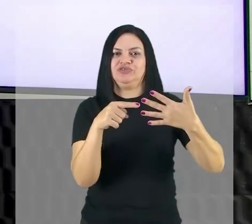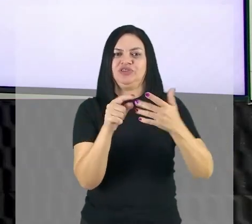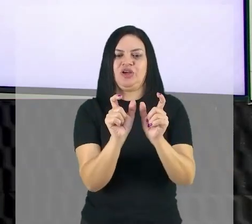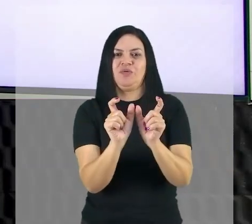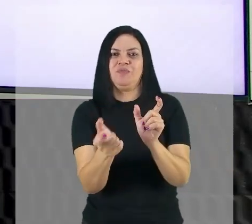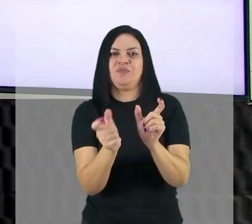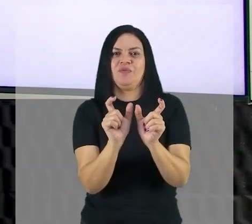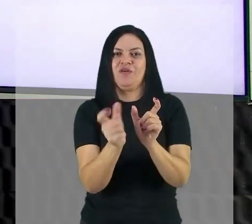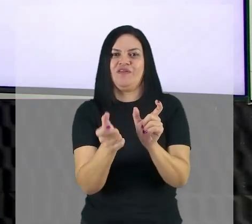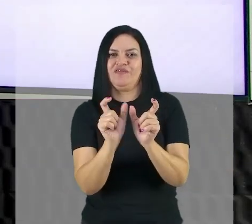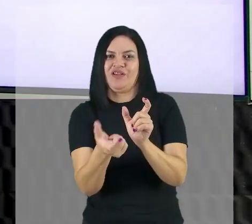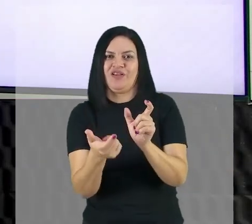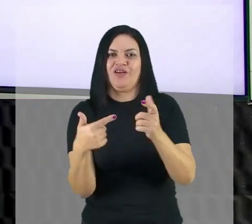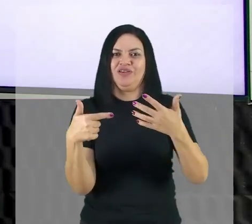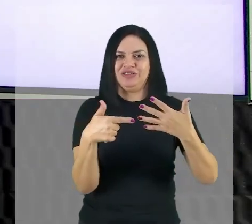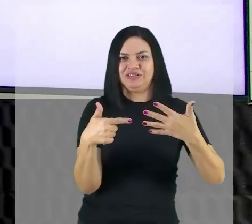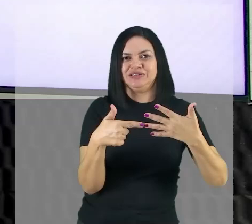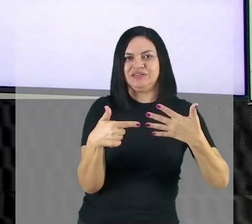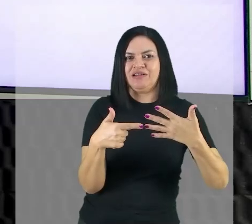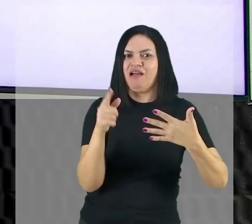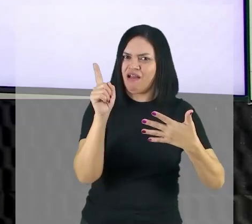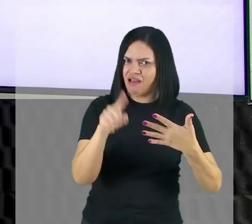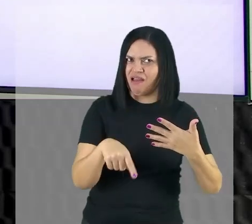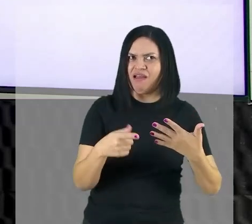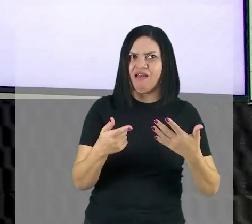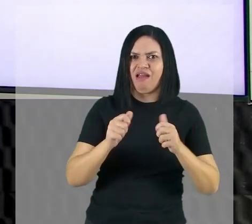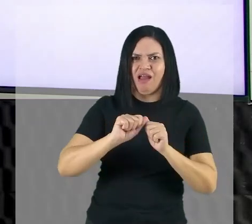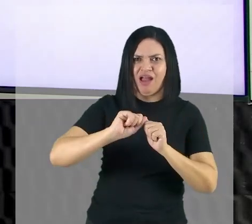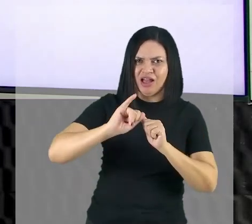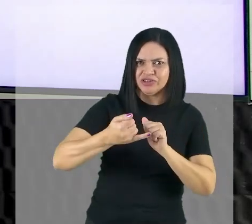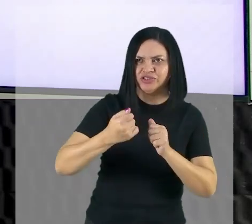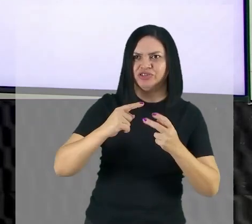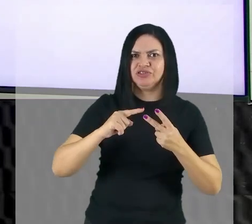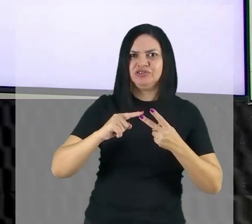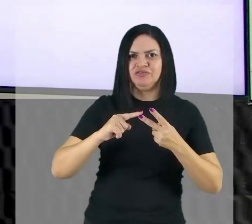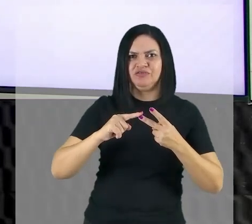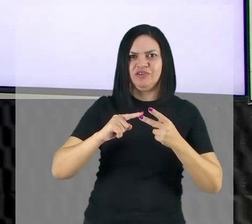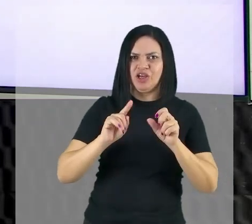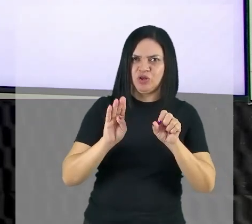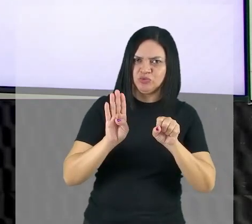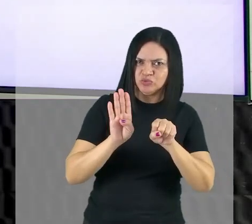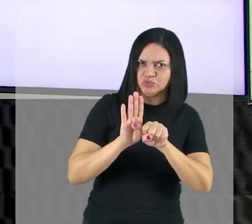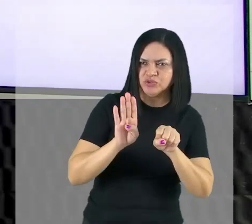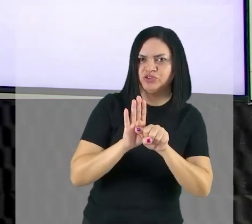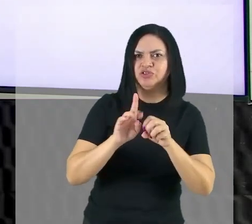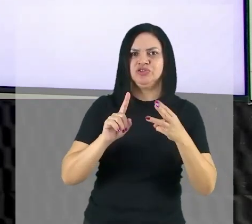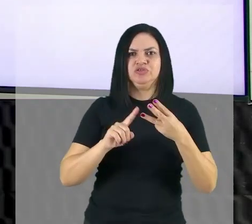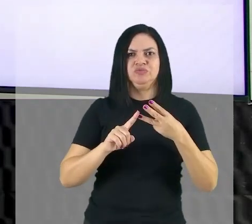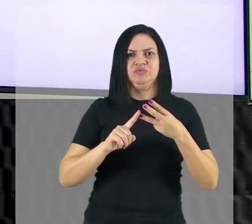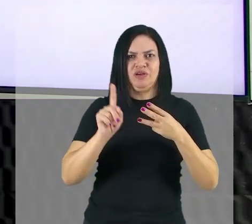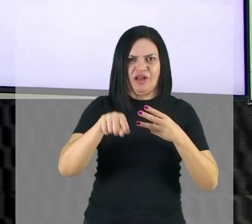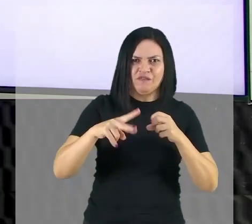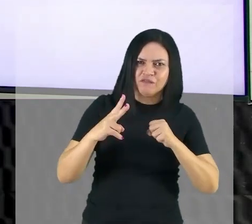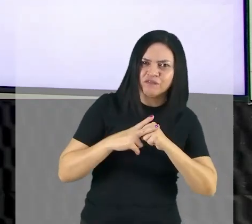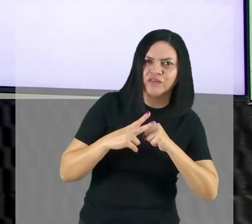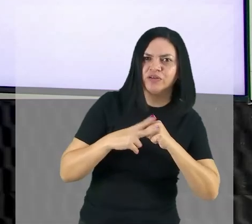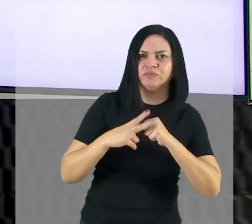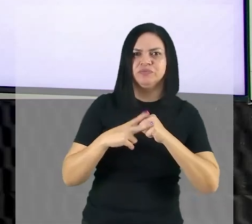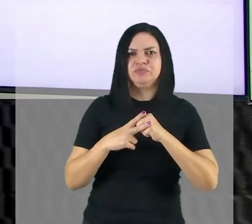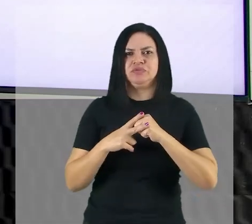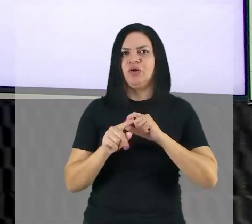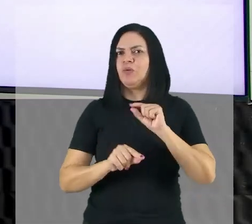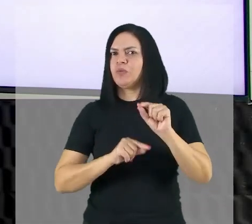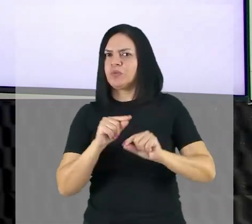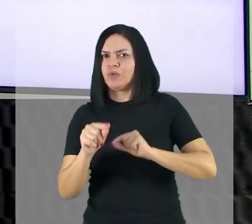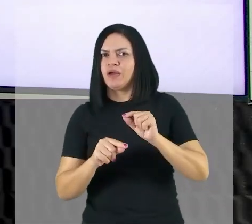é um substantivo? Ela é um adjetivo? Ela é um advérbio? Ela é um verbo? E muitas vezes, para você identificar isso,